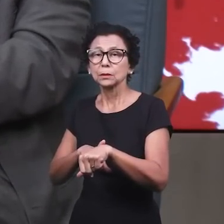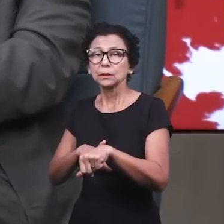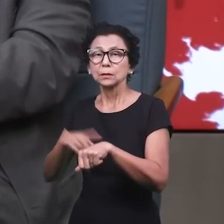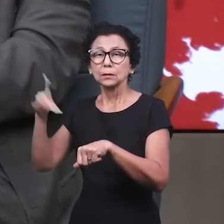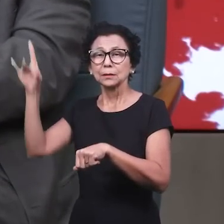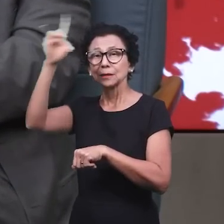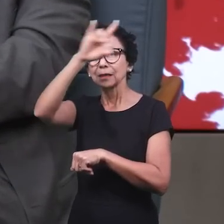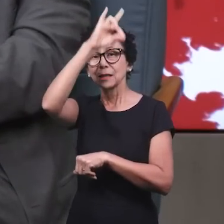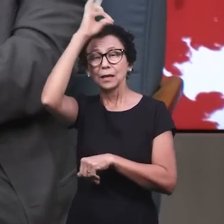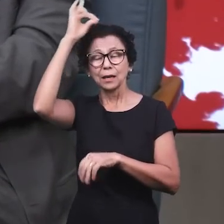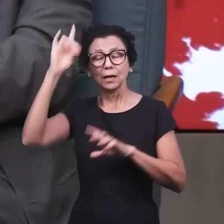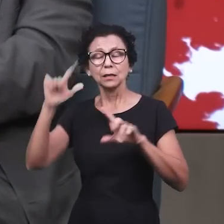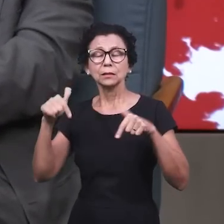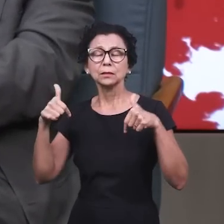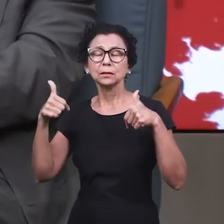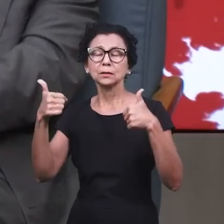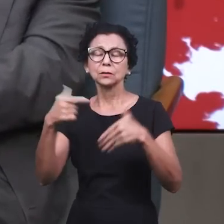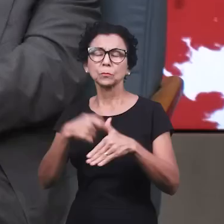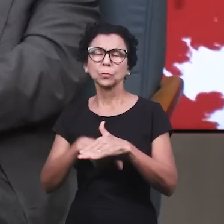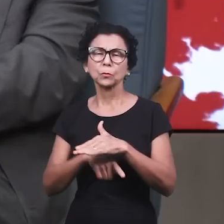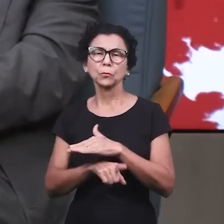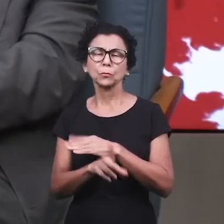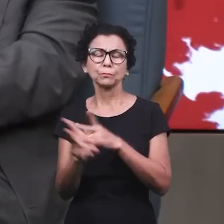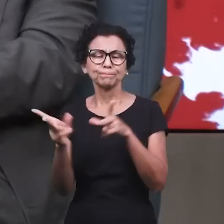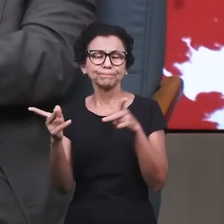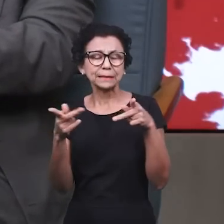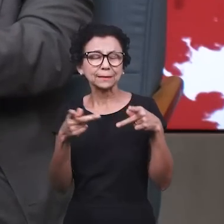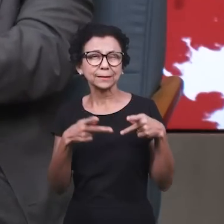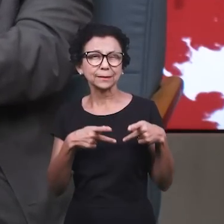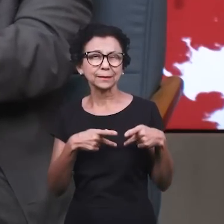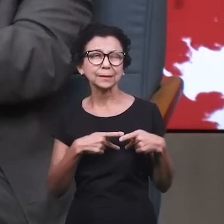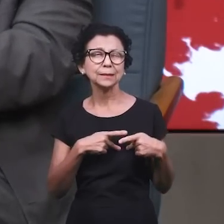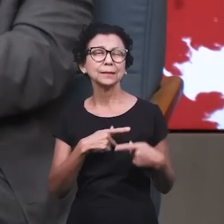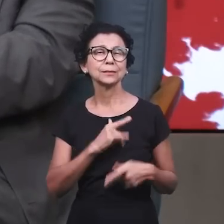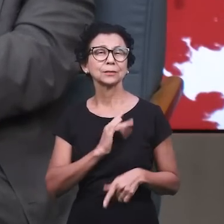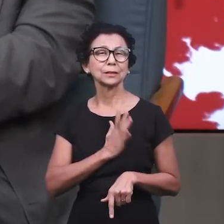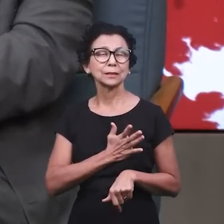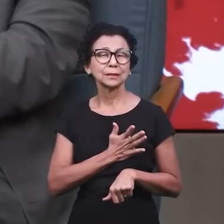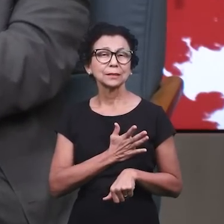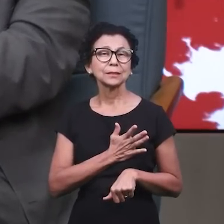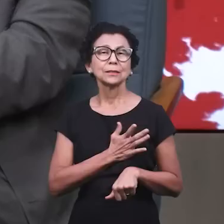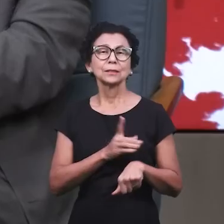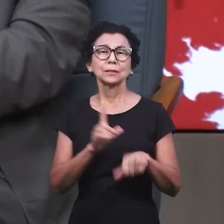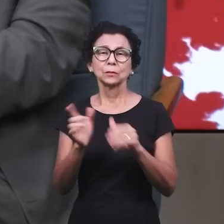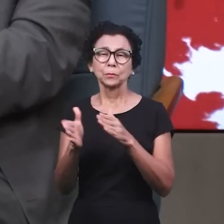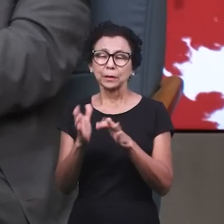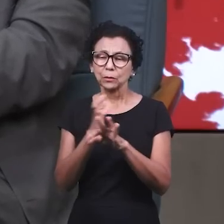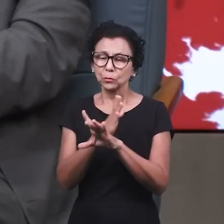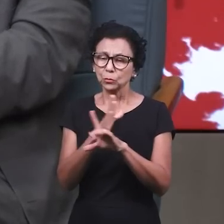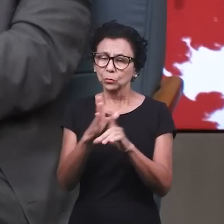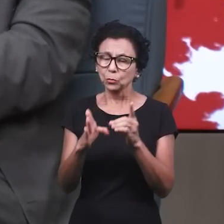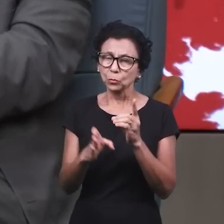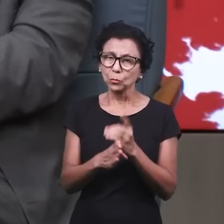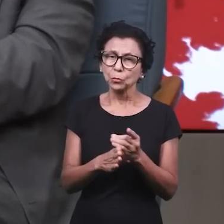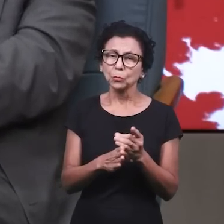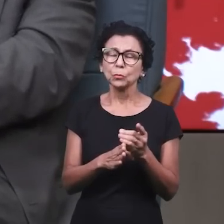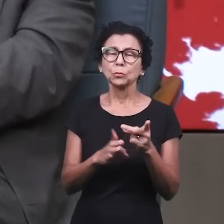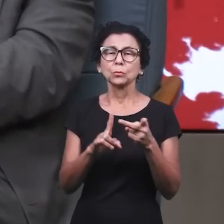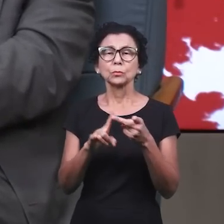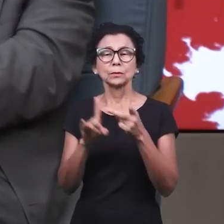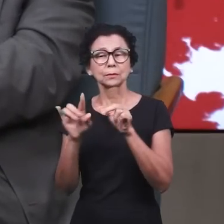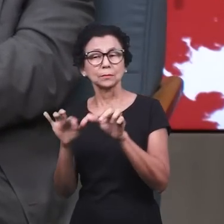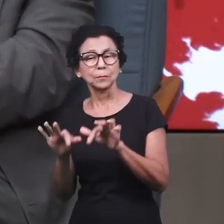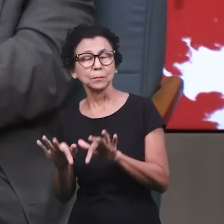notável do Espírito Santo, naquele momento do culto, naquele encerramento do